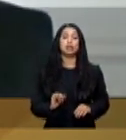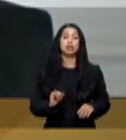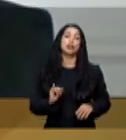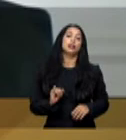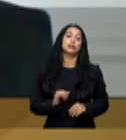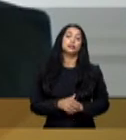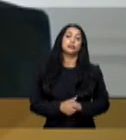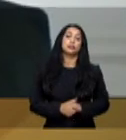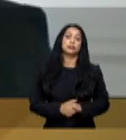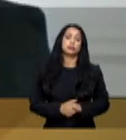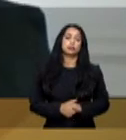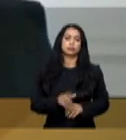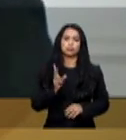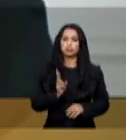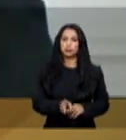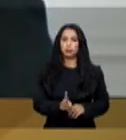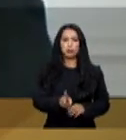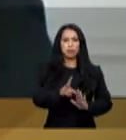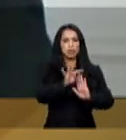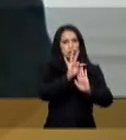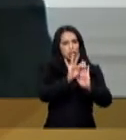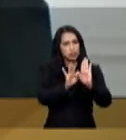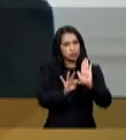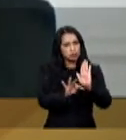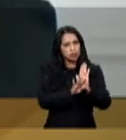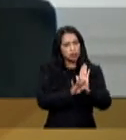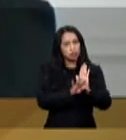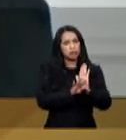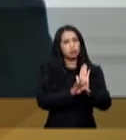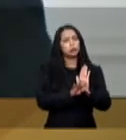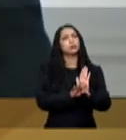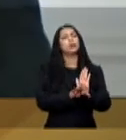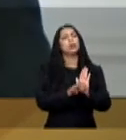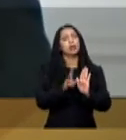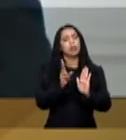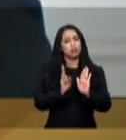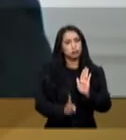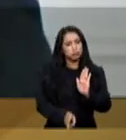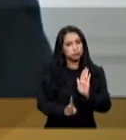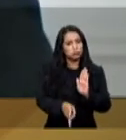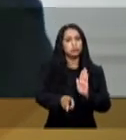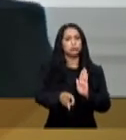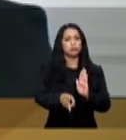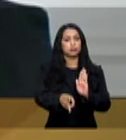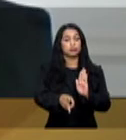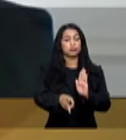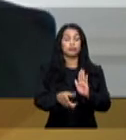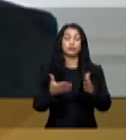a manter a redação original. Dessa forma,